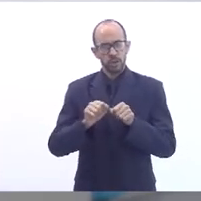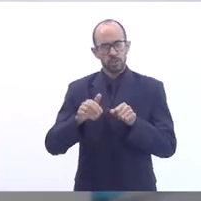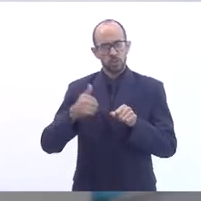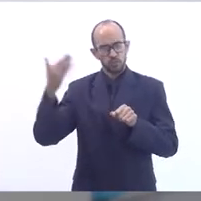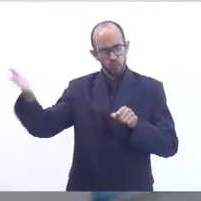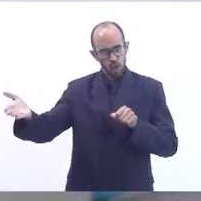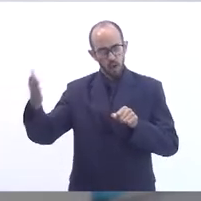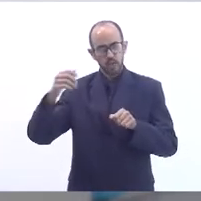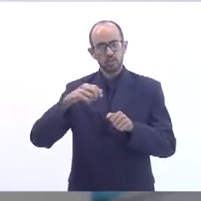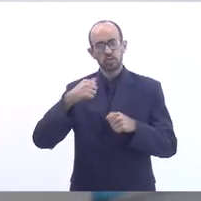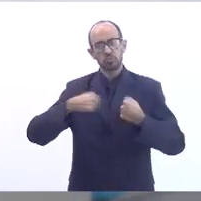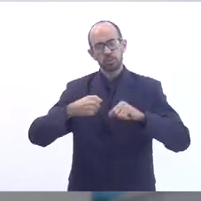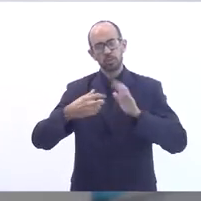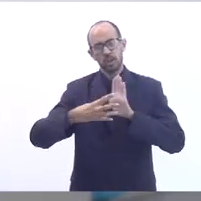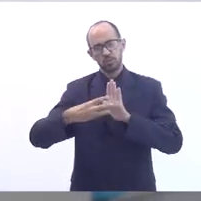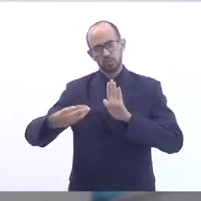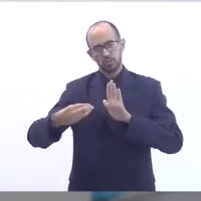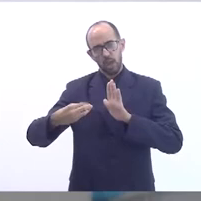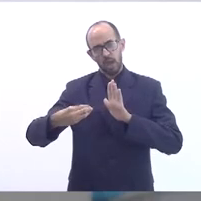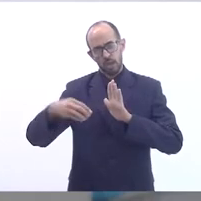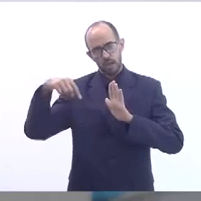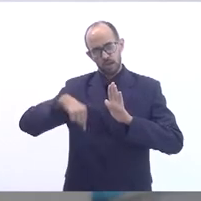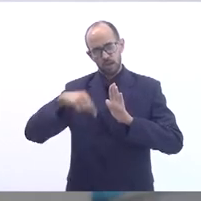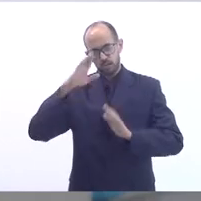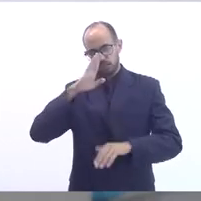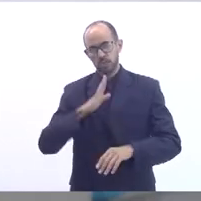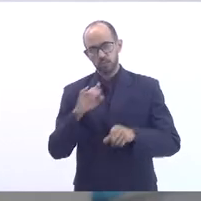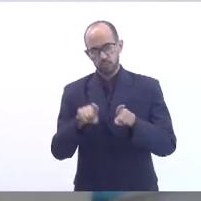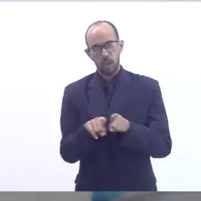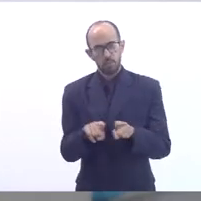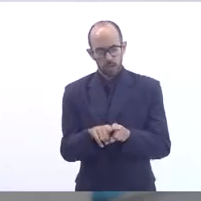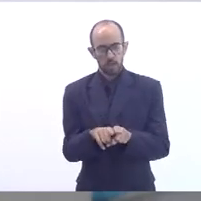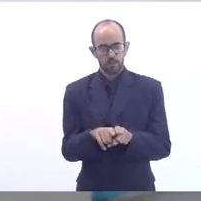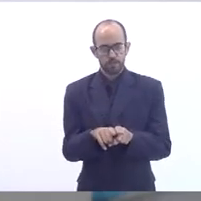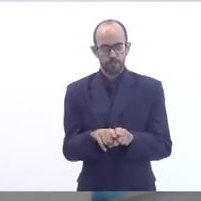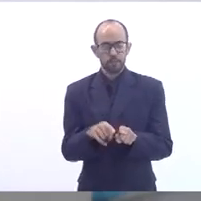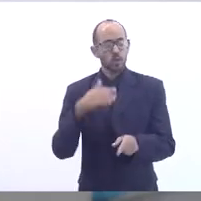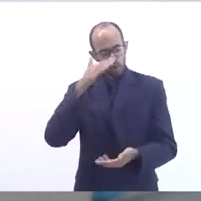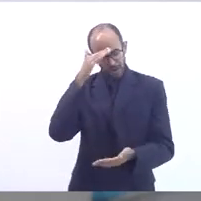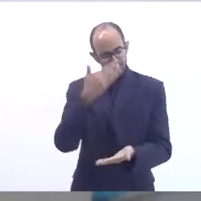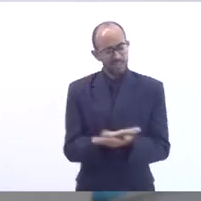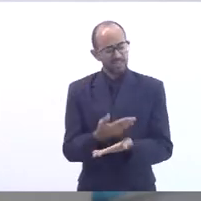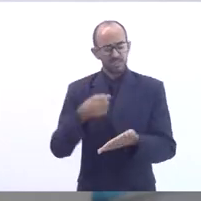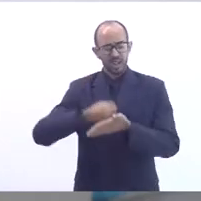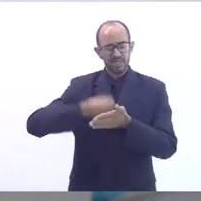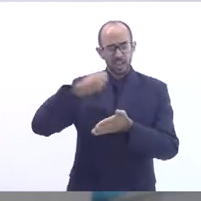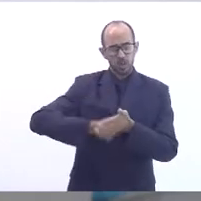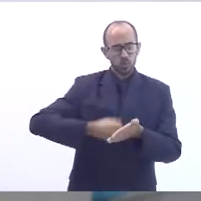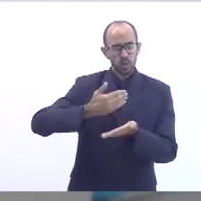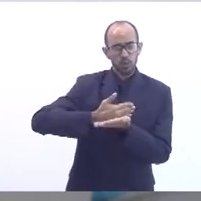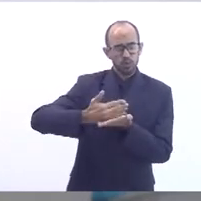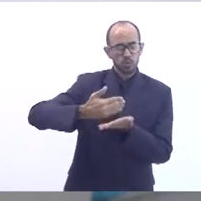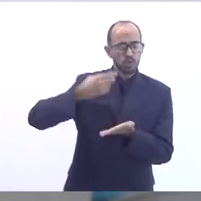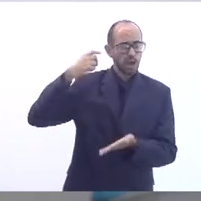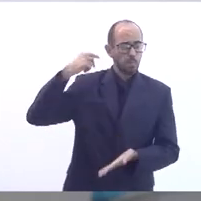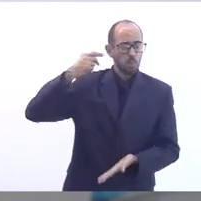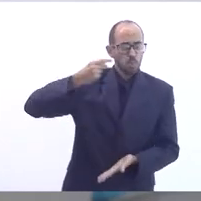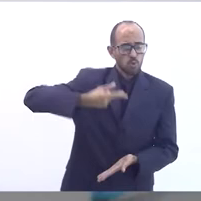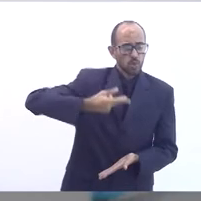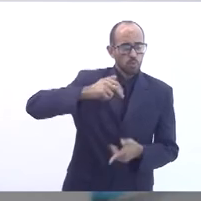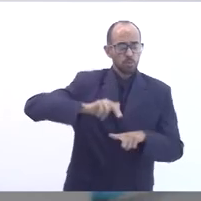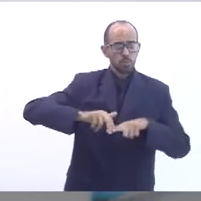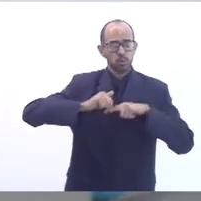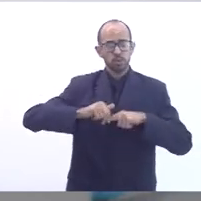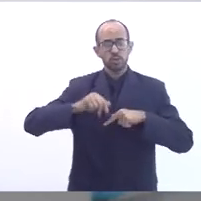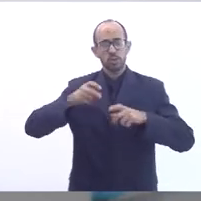exemplo e vamos seguir Além disso acredito que essa outra começou faz tempo cê a graça ela que vemos mudanças de